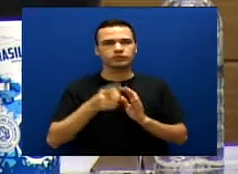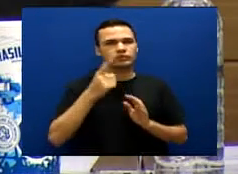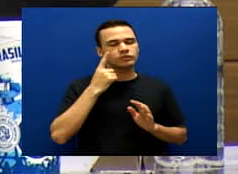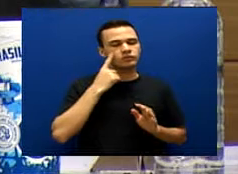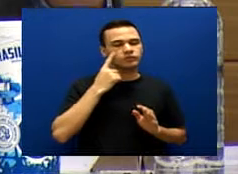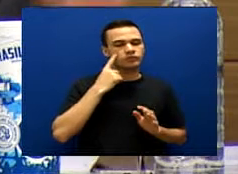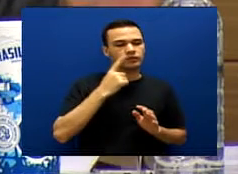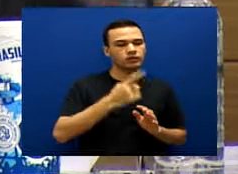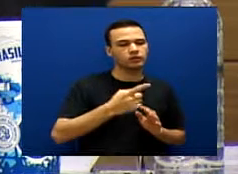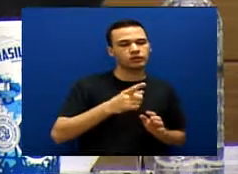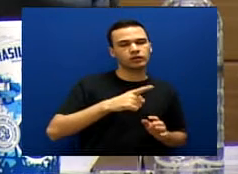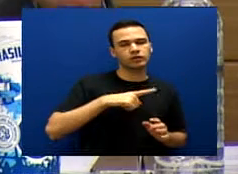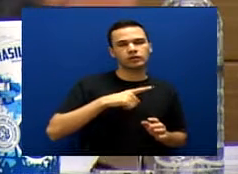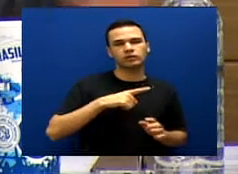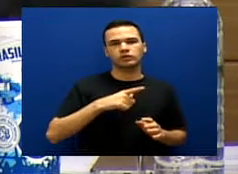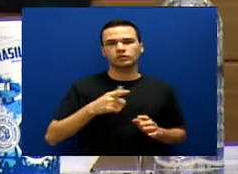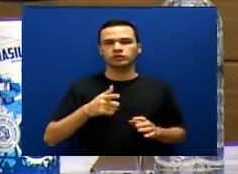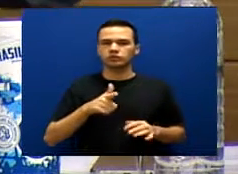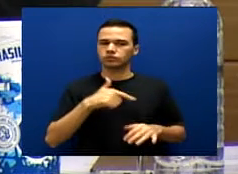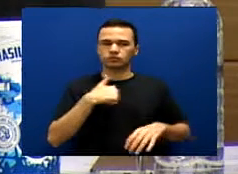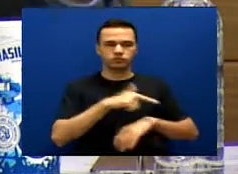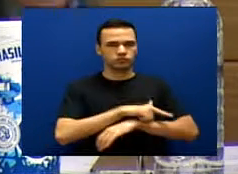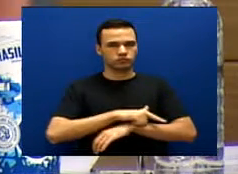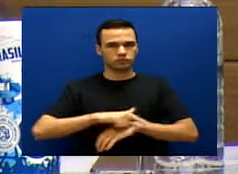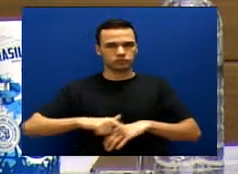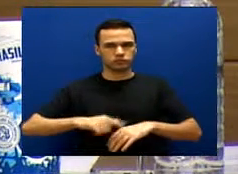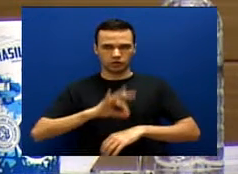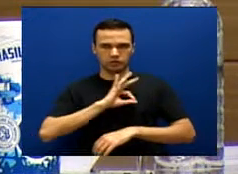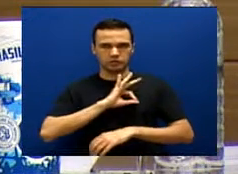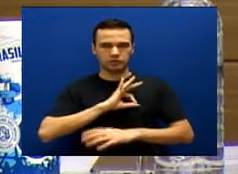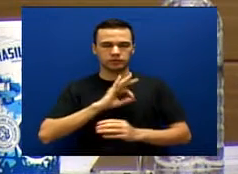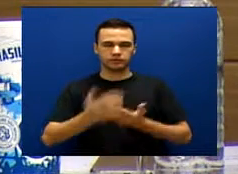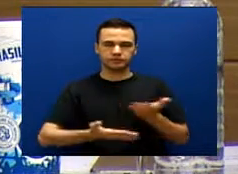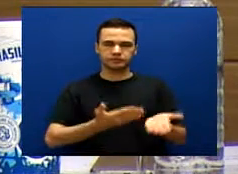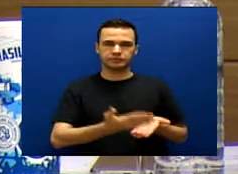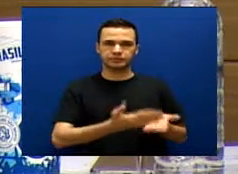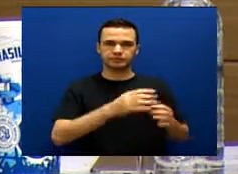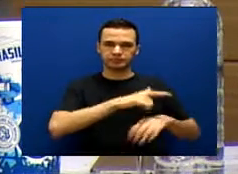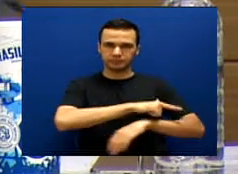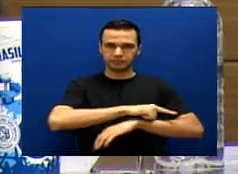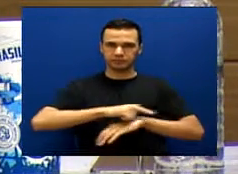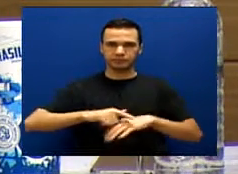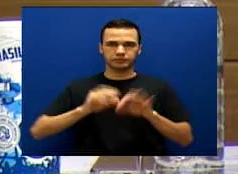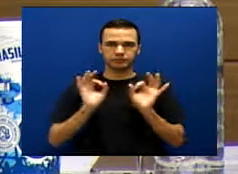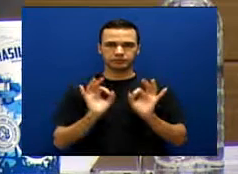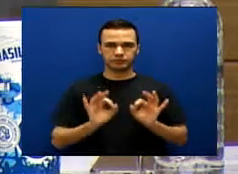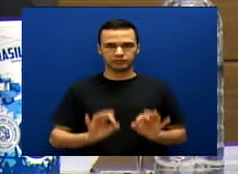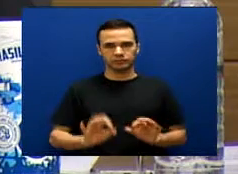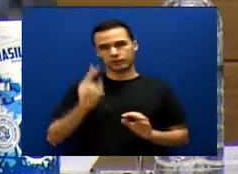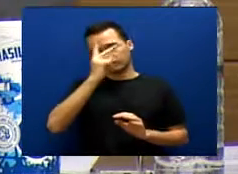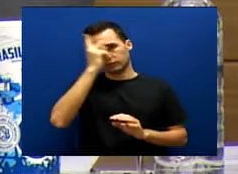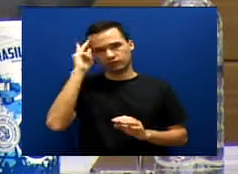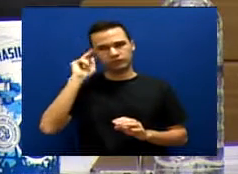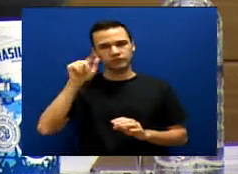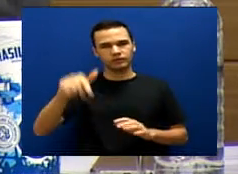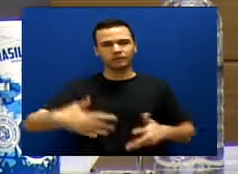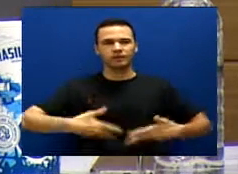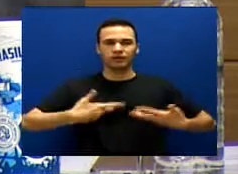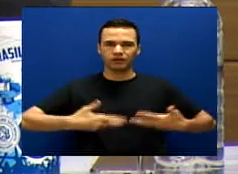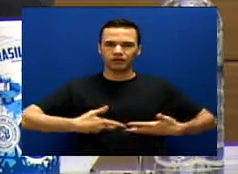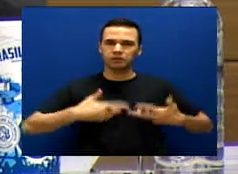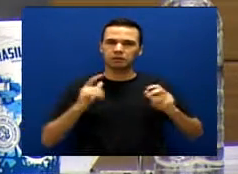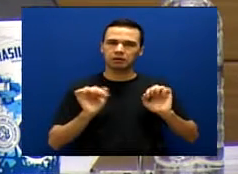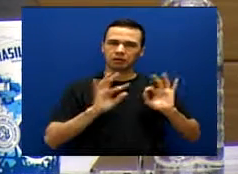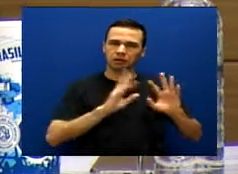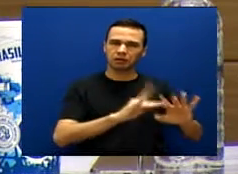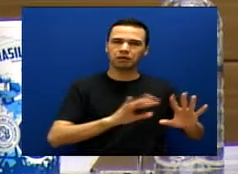revistados na entrada do estádio com educação, né? A Polícia Militar atendeu todo mundo como deve ser feito, né? O pessoal foi lá para torcer, para levar a sua alegria,